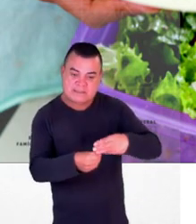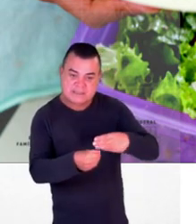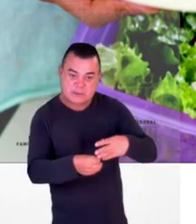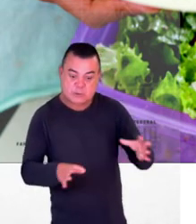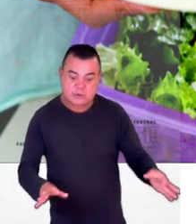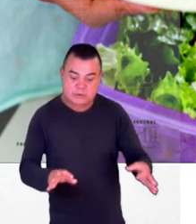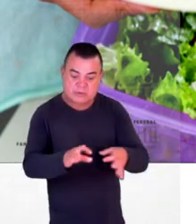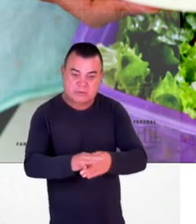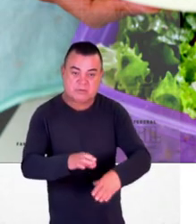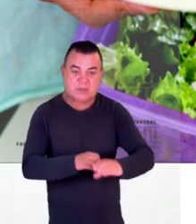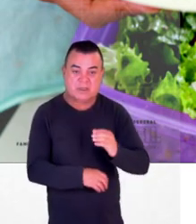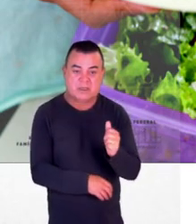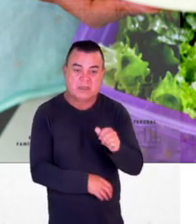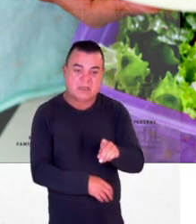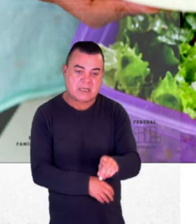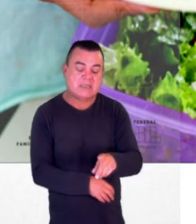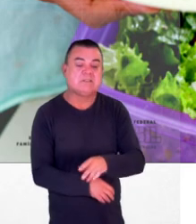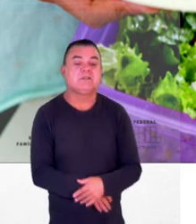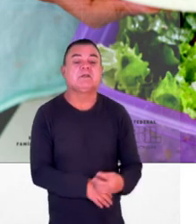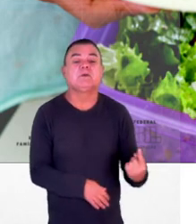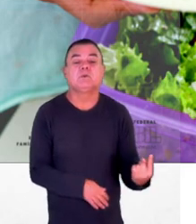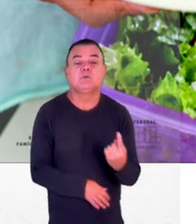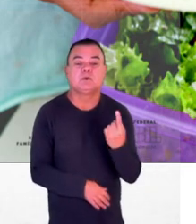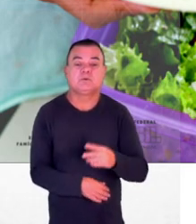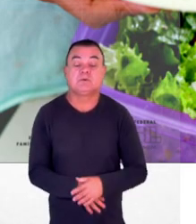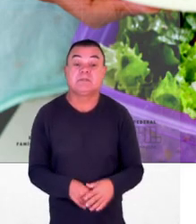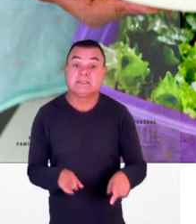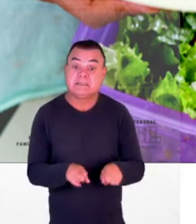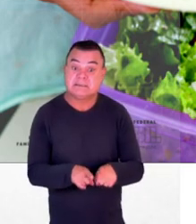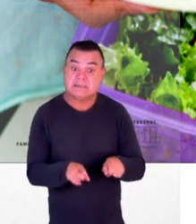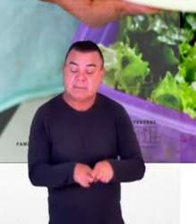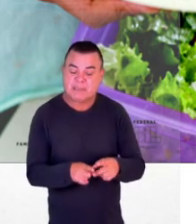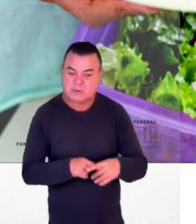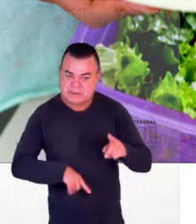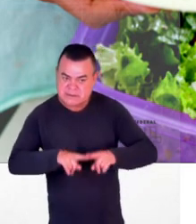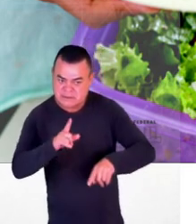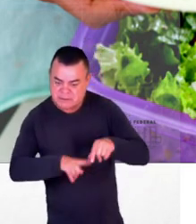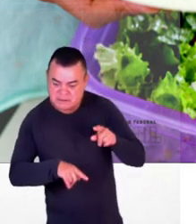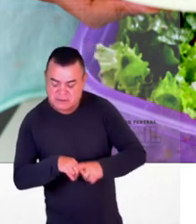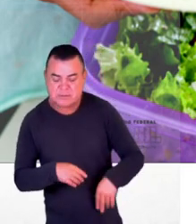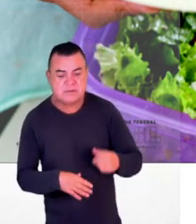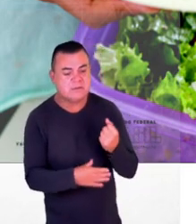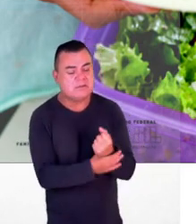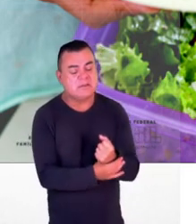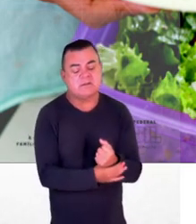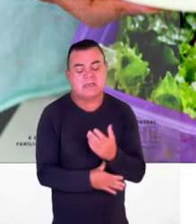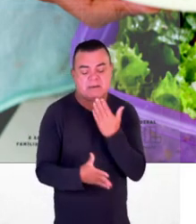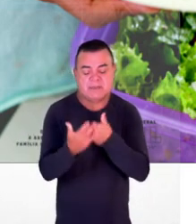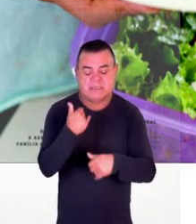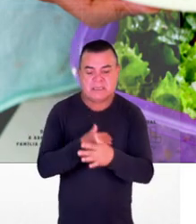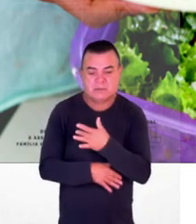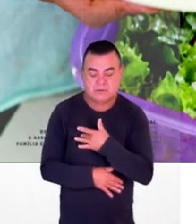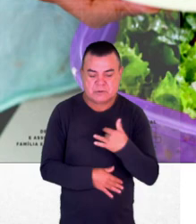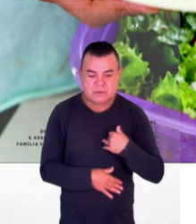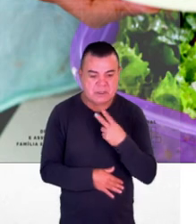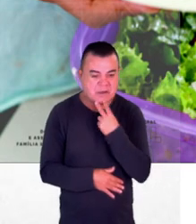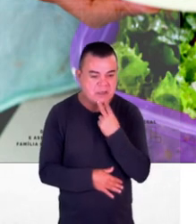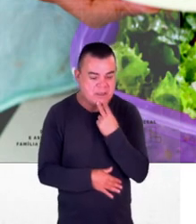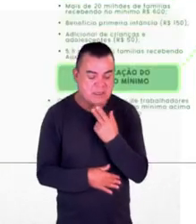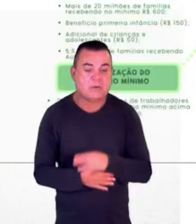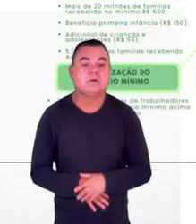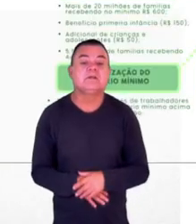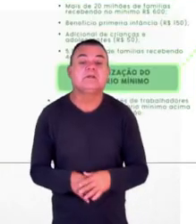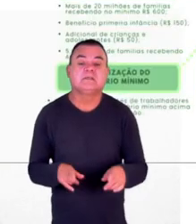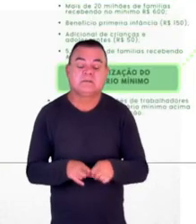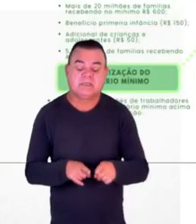através do CAD único assim como mapear os os equipamentos de segurança alimentar nutricional também eh em estados